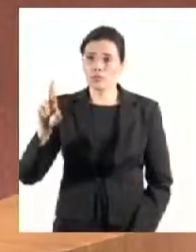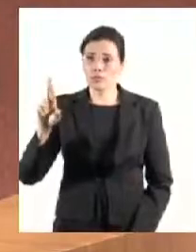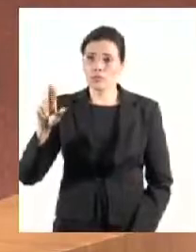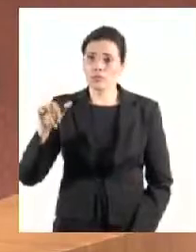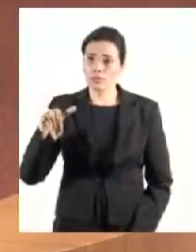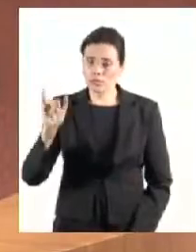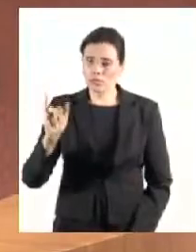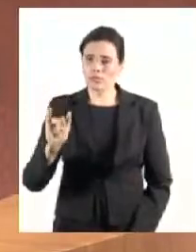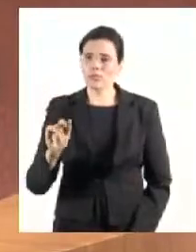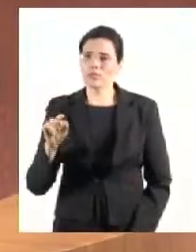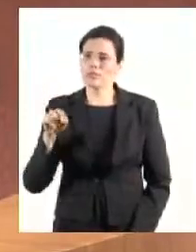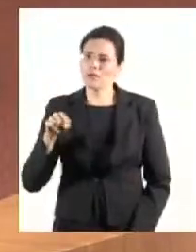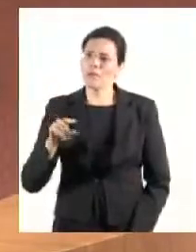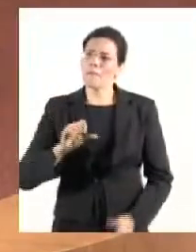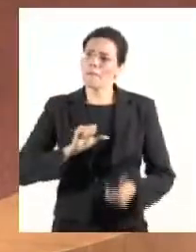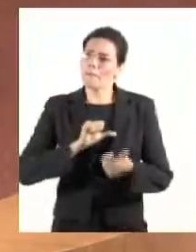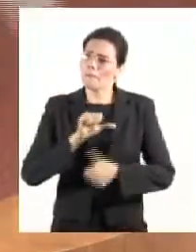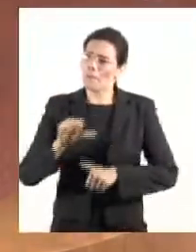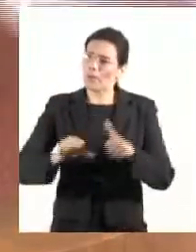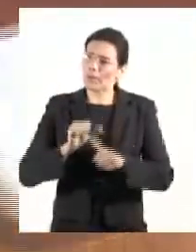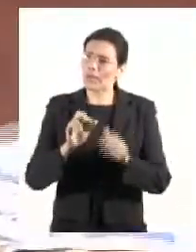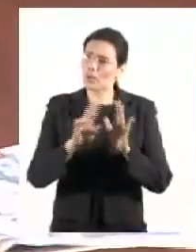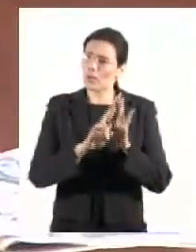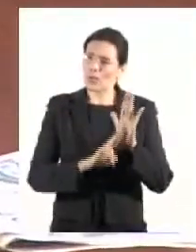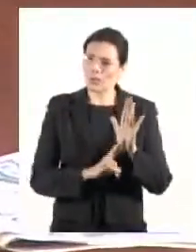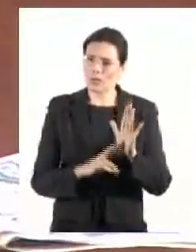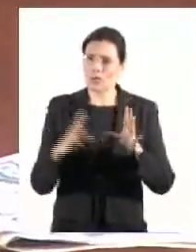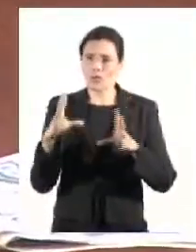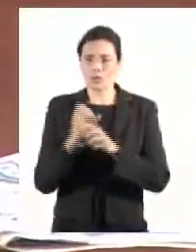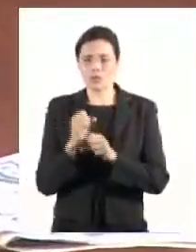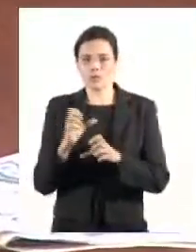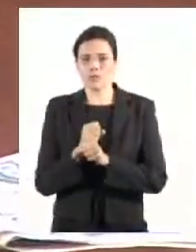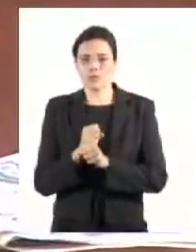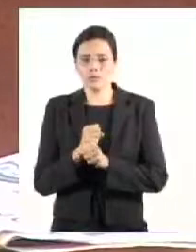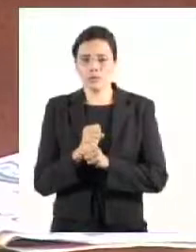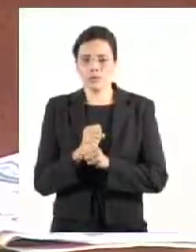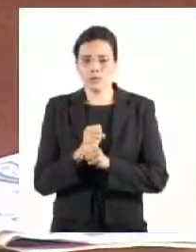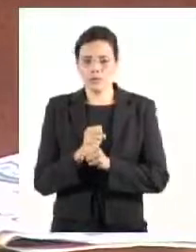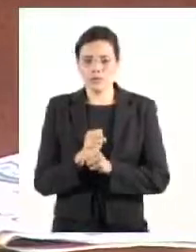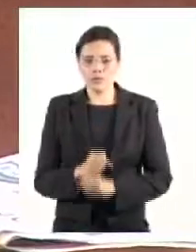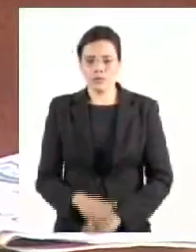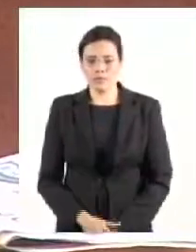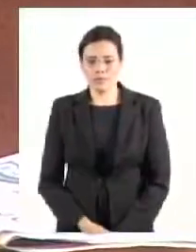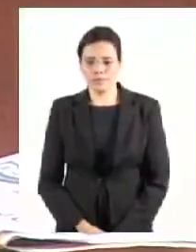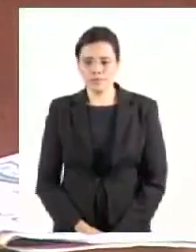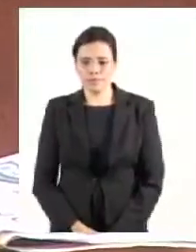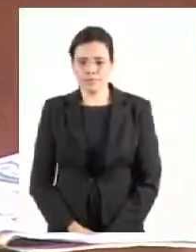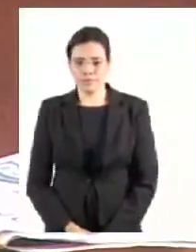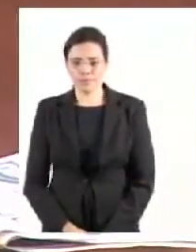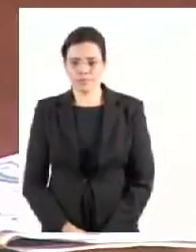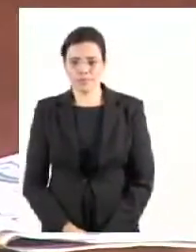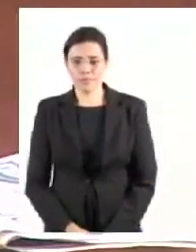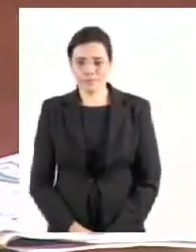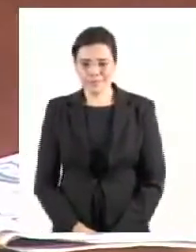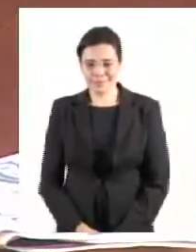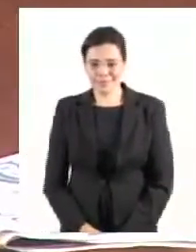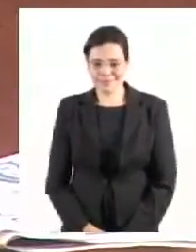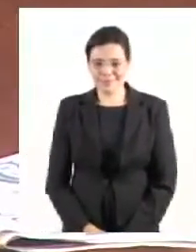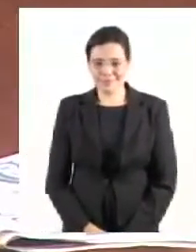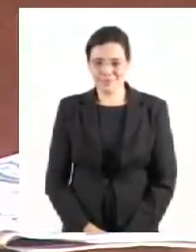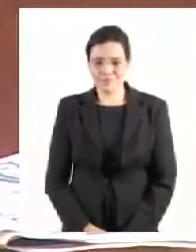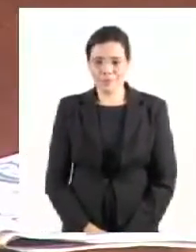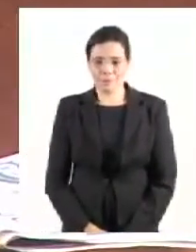da forma como ele quer. Eu não vejo. Eu quero entender por que